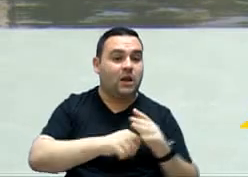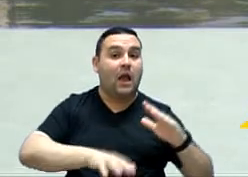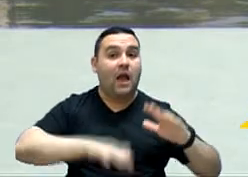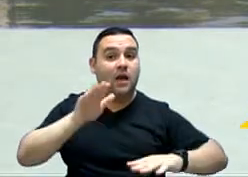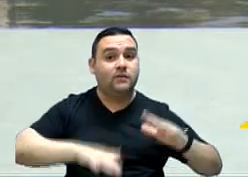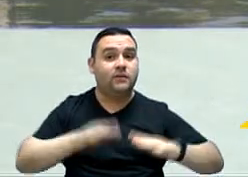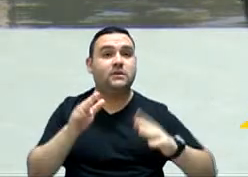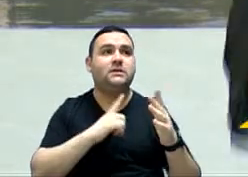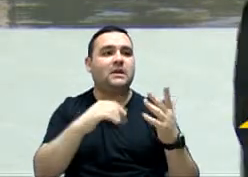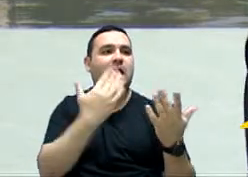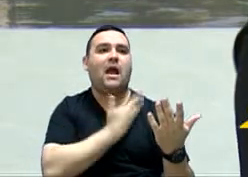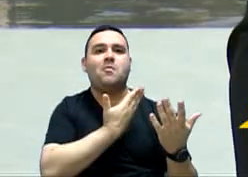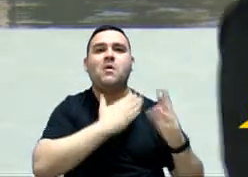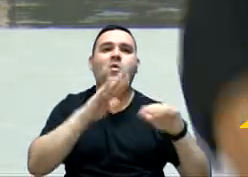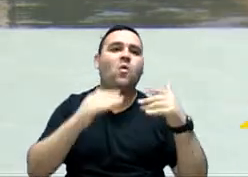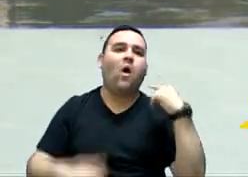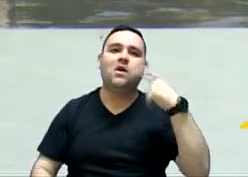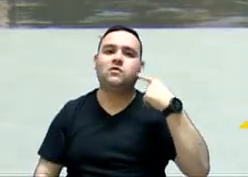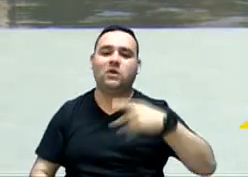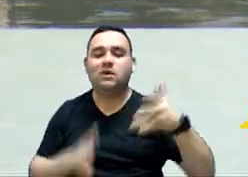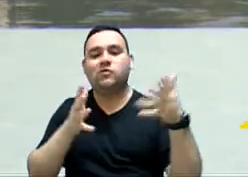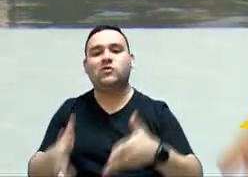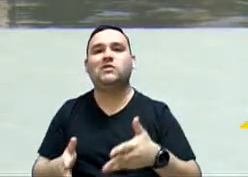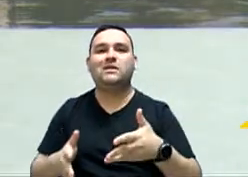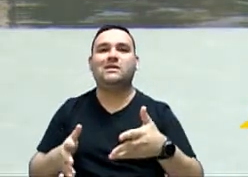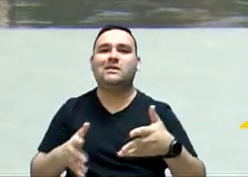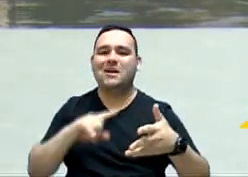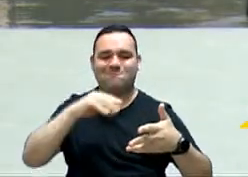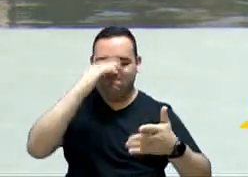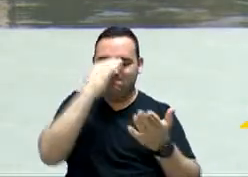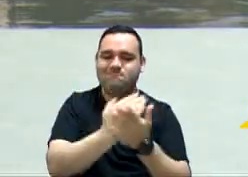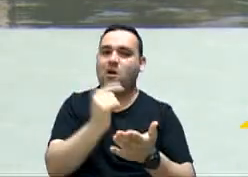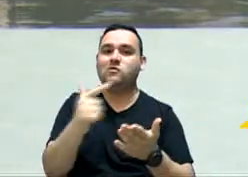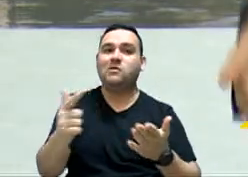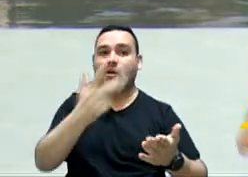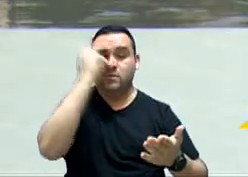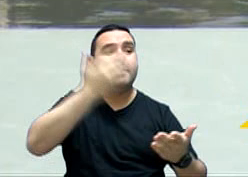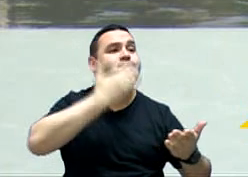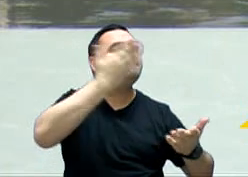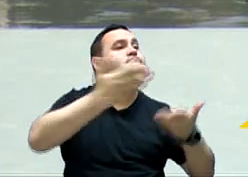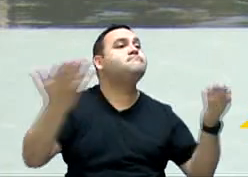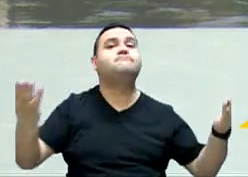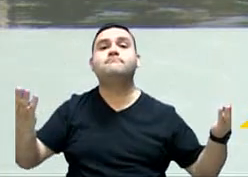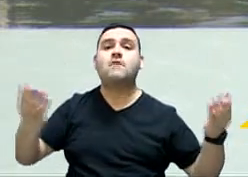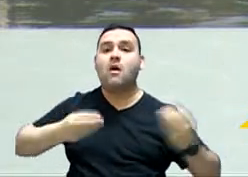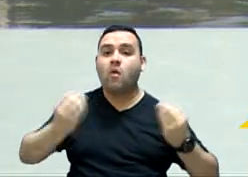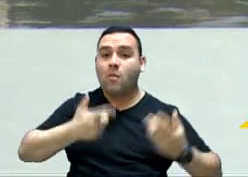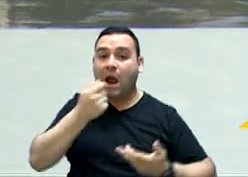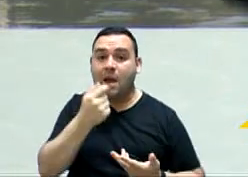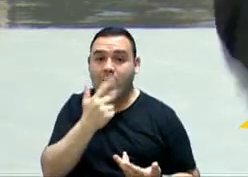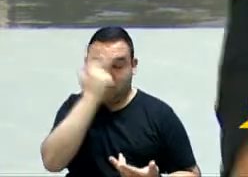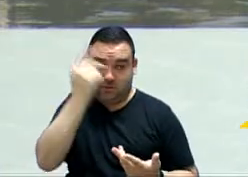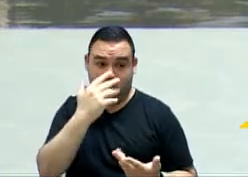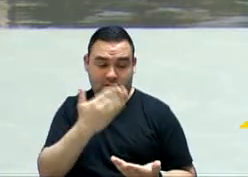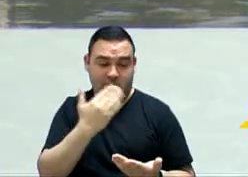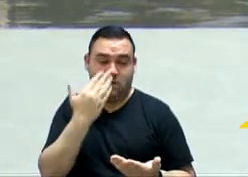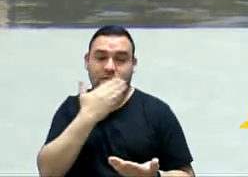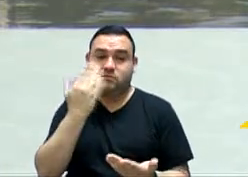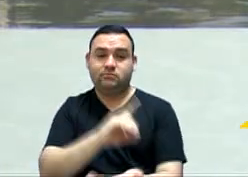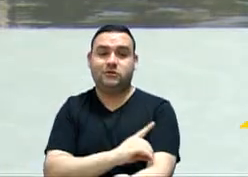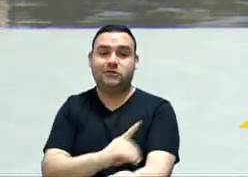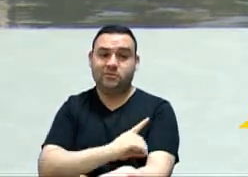vezes através de um amigo, de um advogado, chega aqui, não é cumprida e a pessoa fica sem a fralda, sem remédios para diabético,